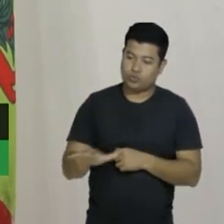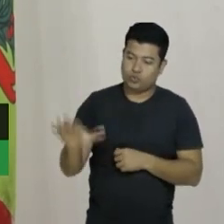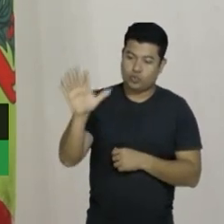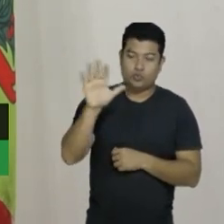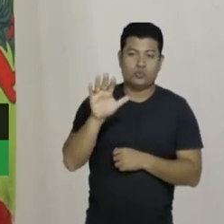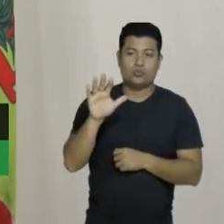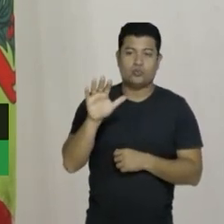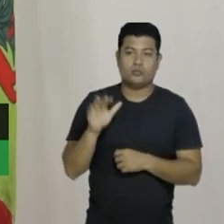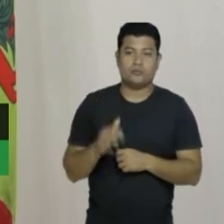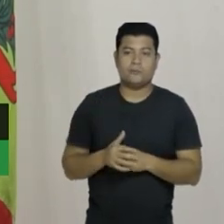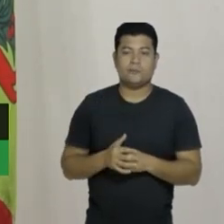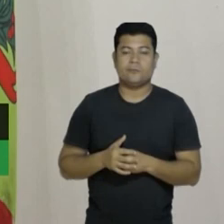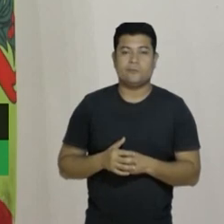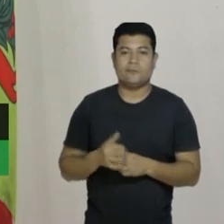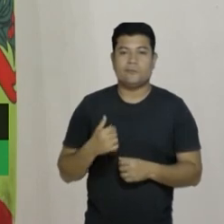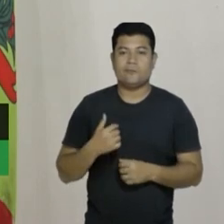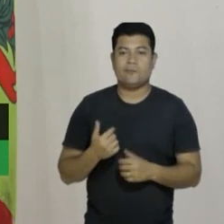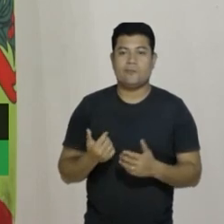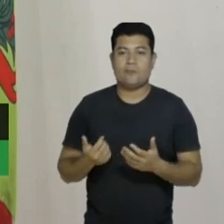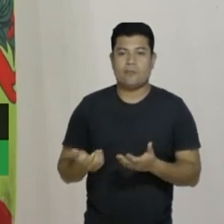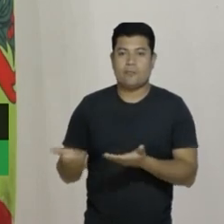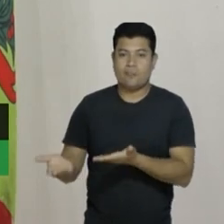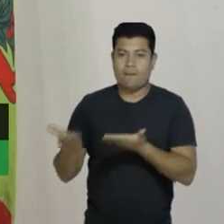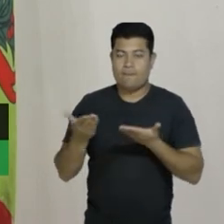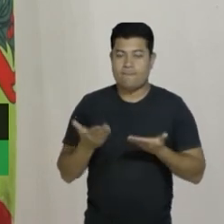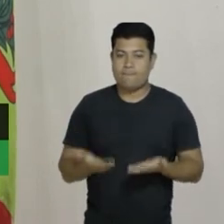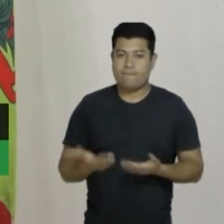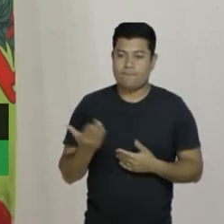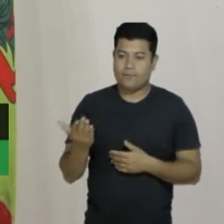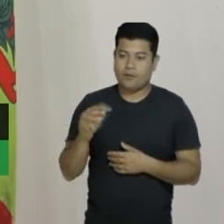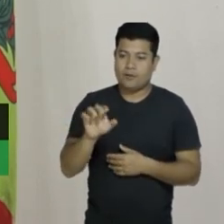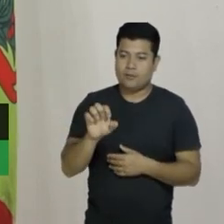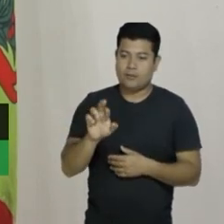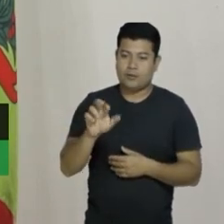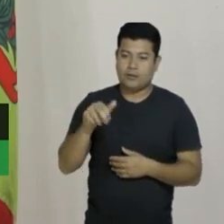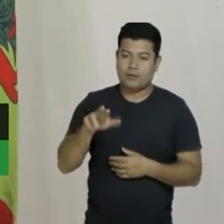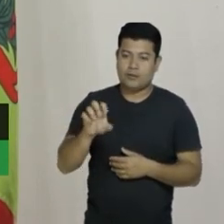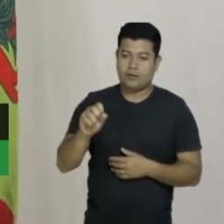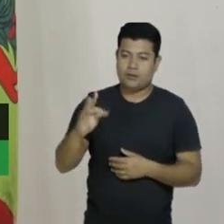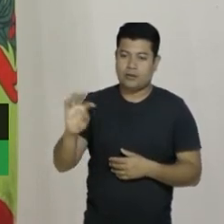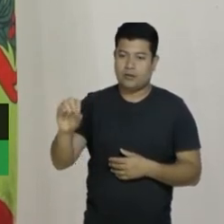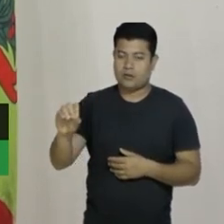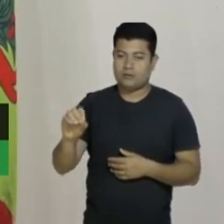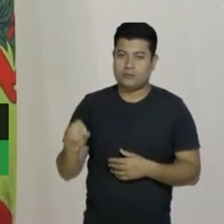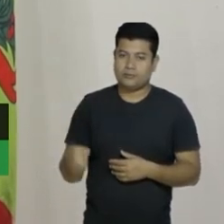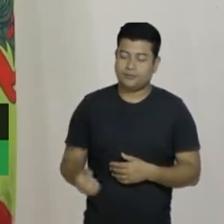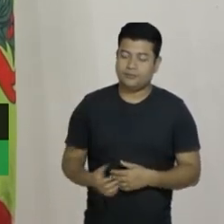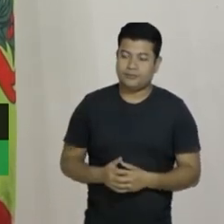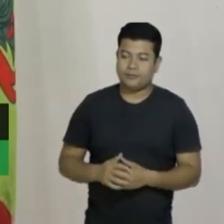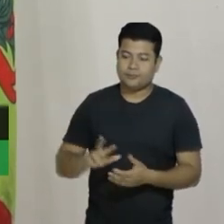eu gostaria de convidar o senhor Ernesto a falar um pouquinho do segmento que a gente está abordando nesse evento.